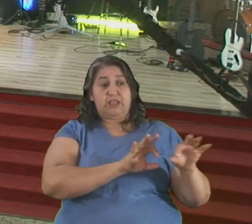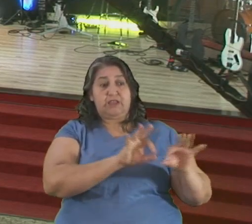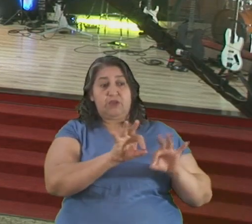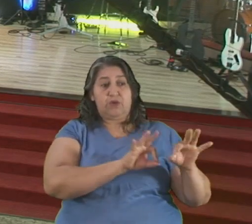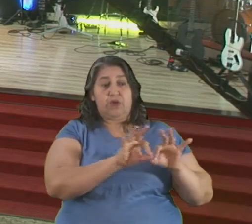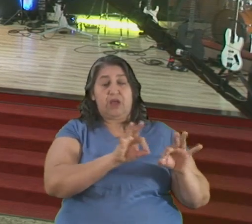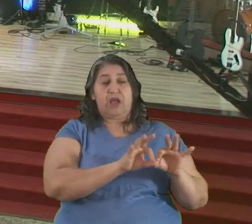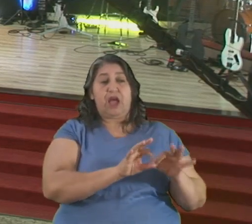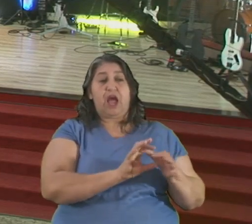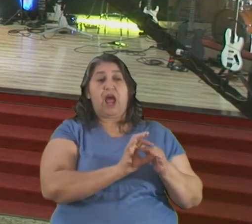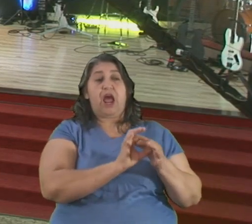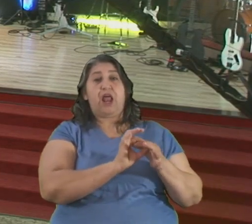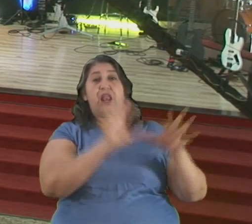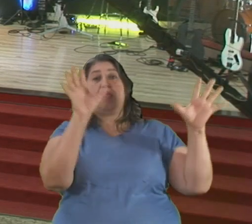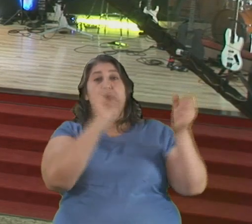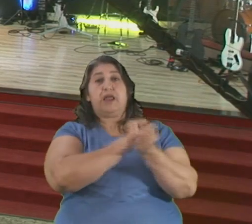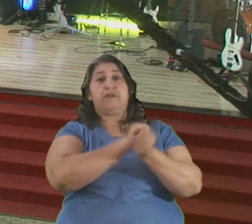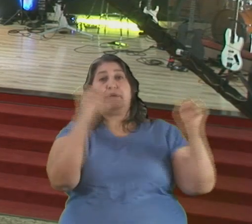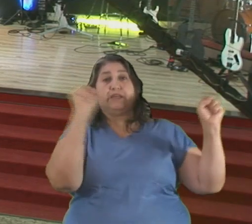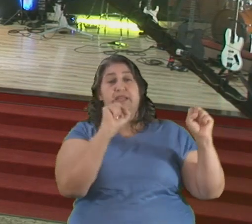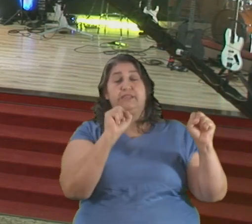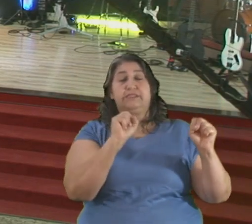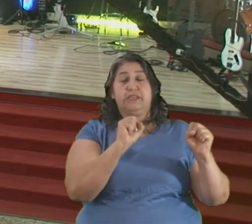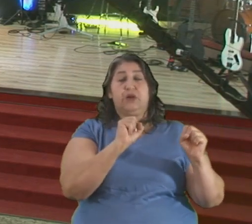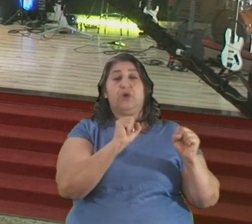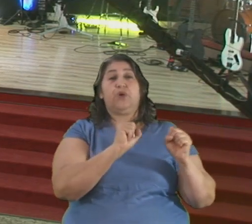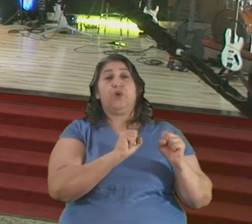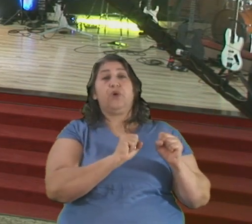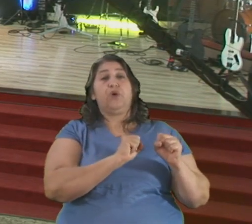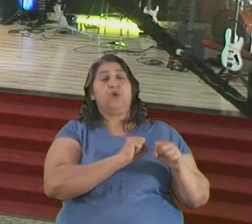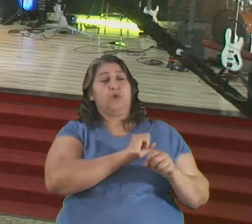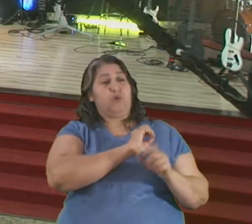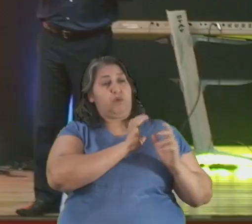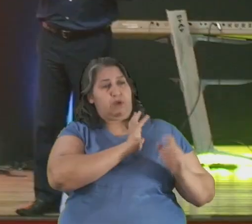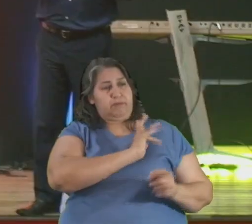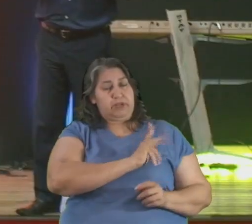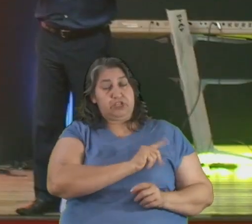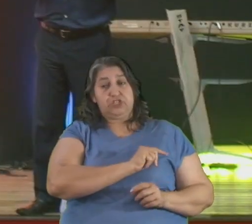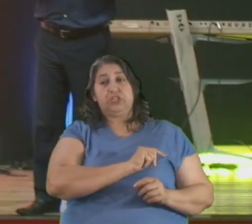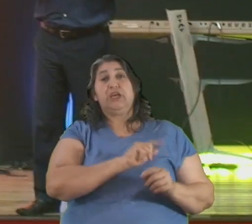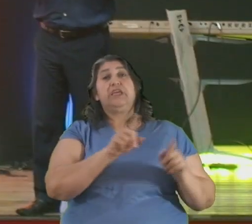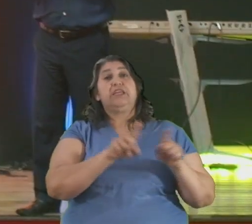Libertação da Palestina, que tem um relacionamento cordial com Israel.